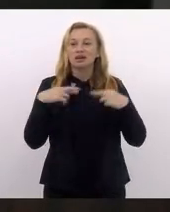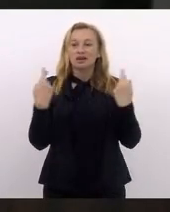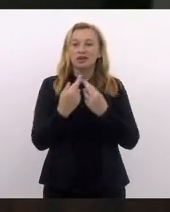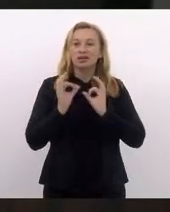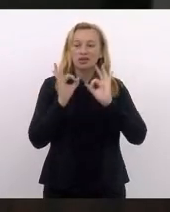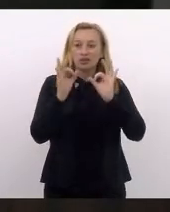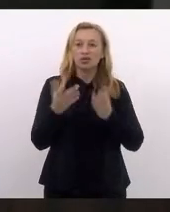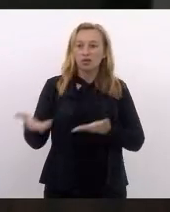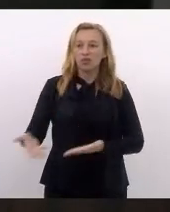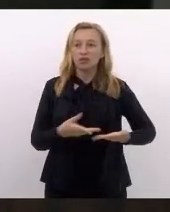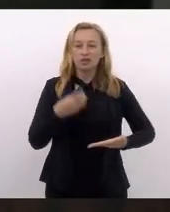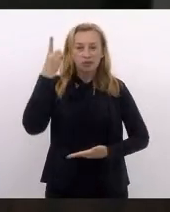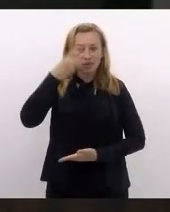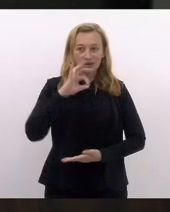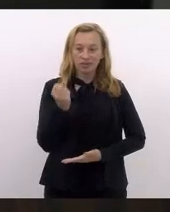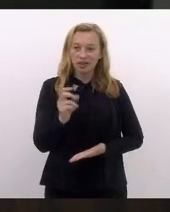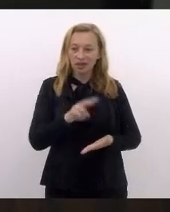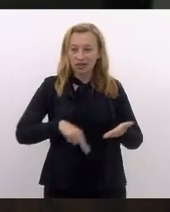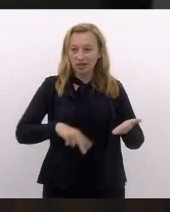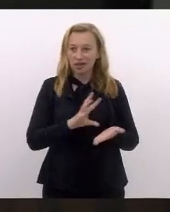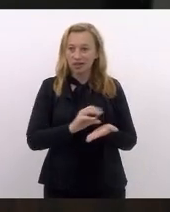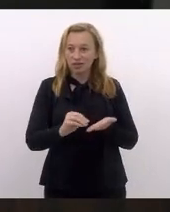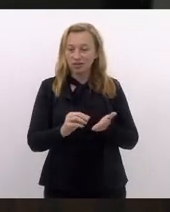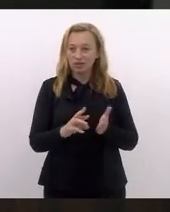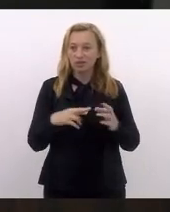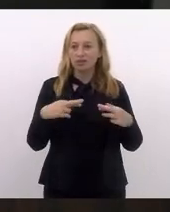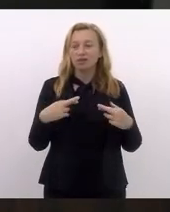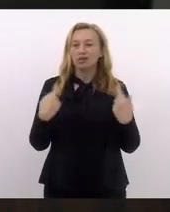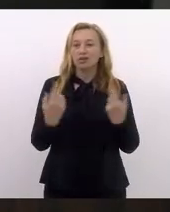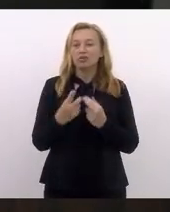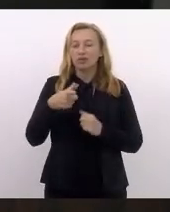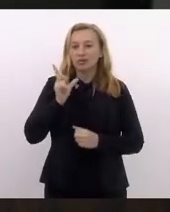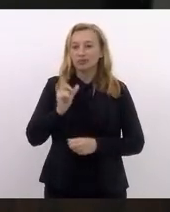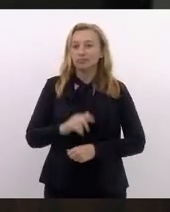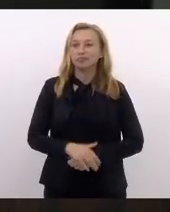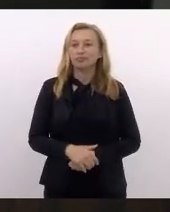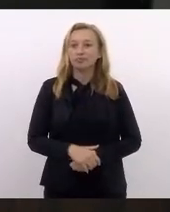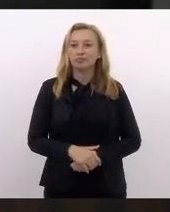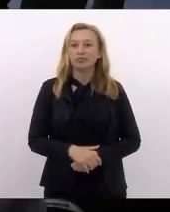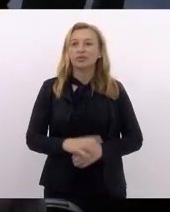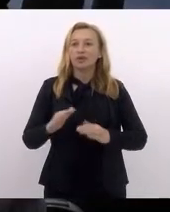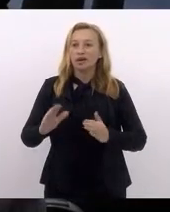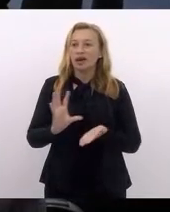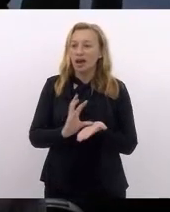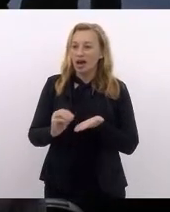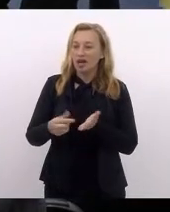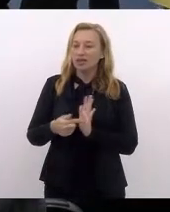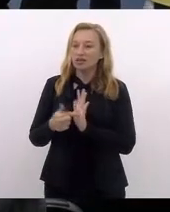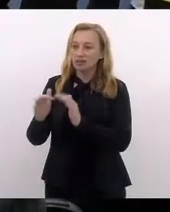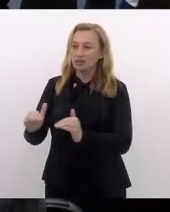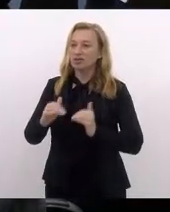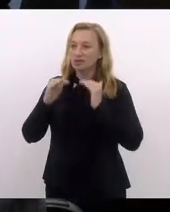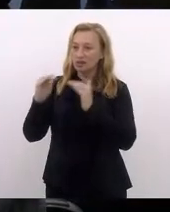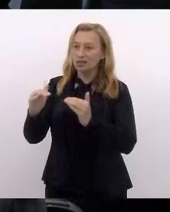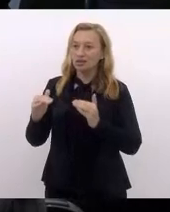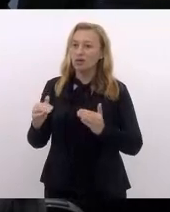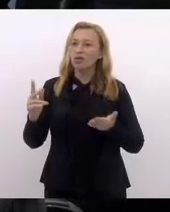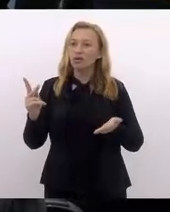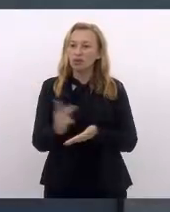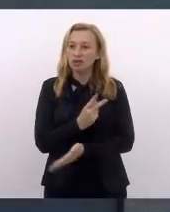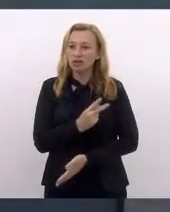sessão a presidência convida a deputada Martha Rocha fazer a leitura da ata da sessão anterior ah ah tá reflete com exatidão